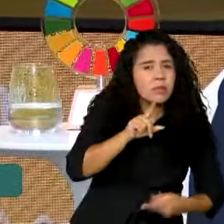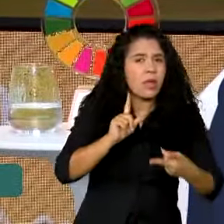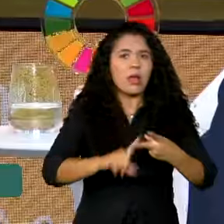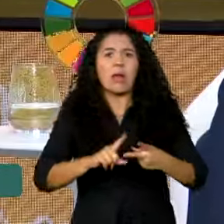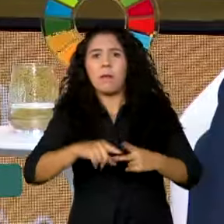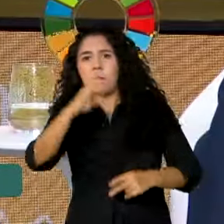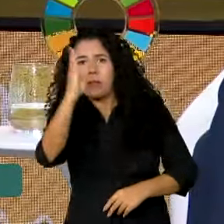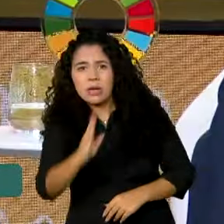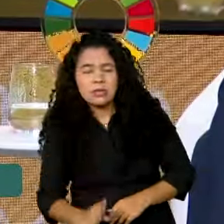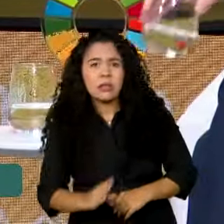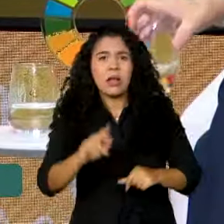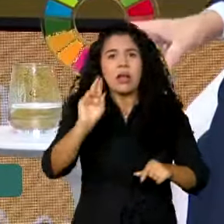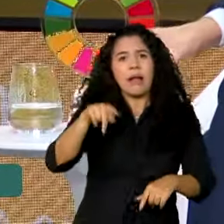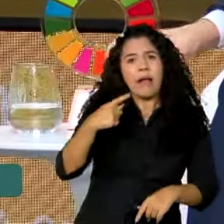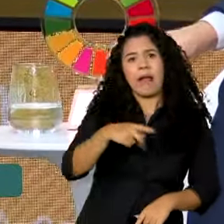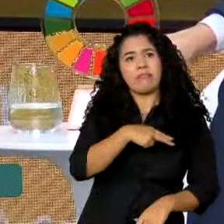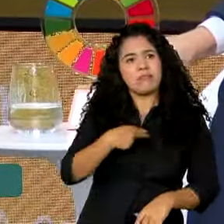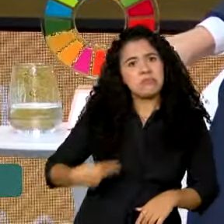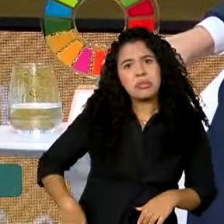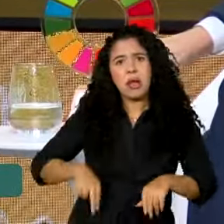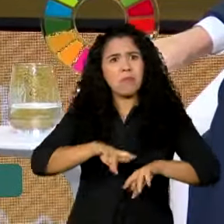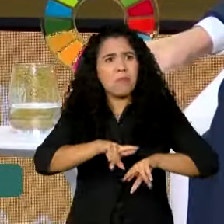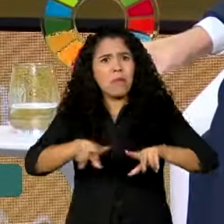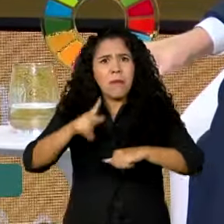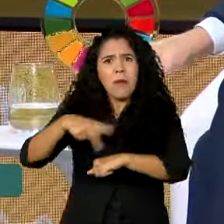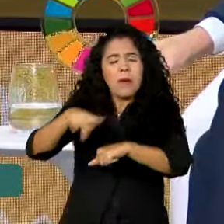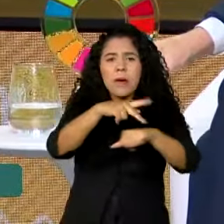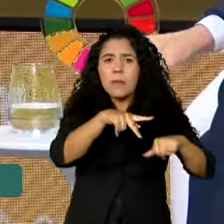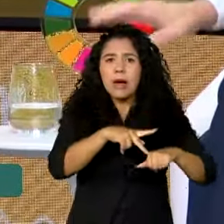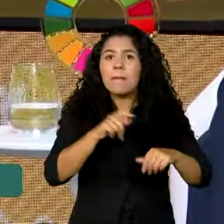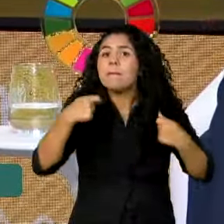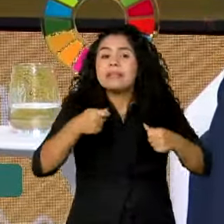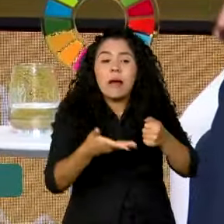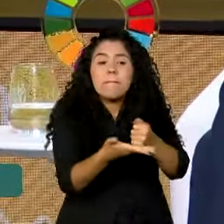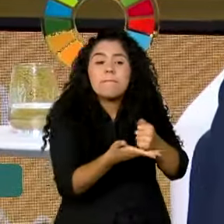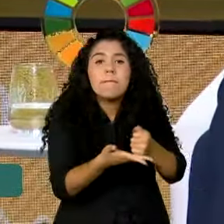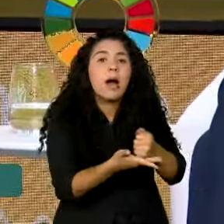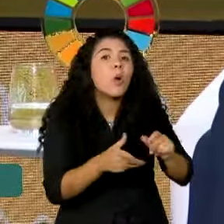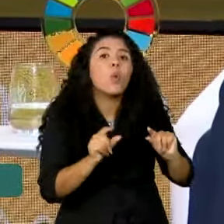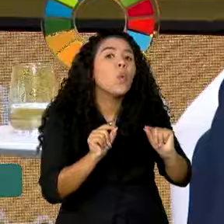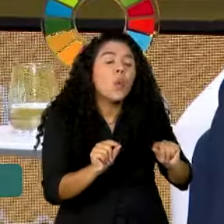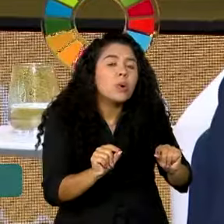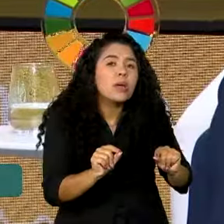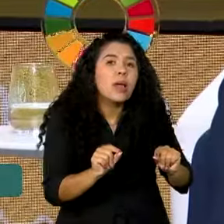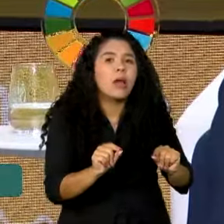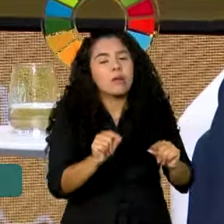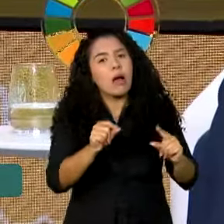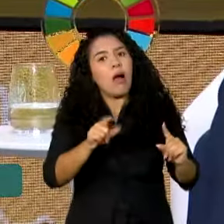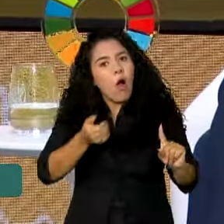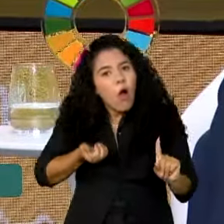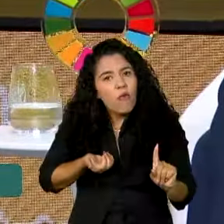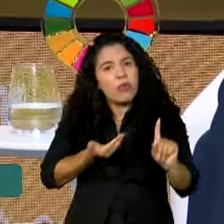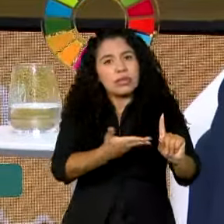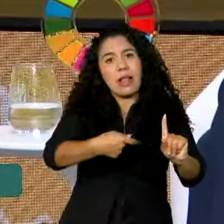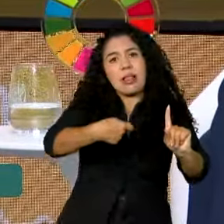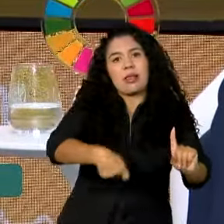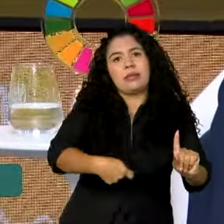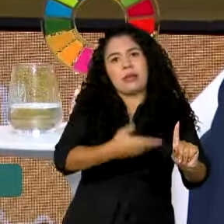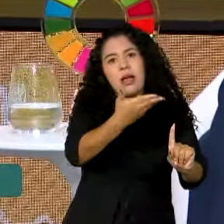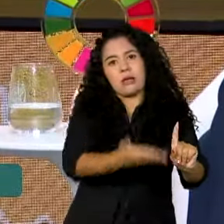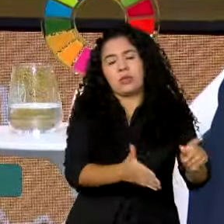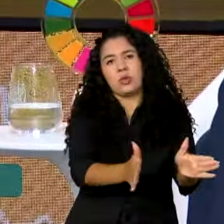finlandês ou norueguês, ter como premissa básica atender as necessidades do mais pobre.